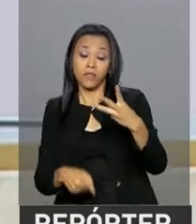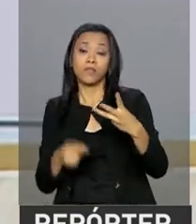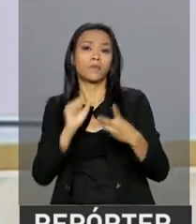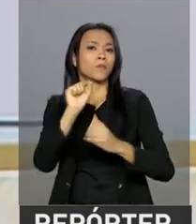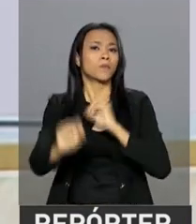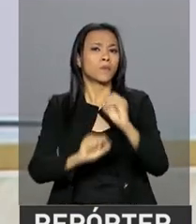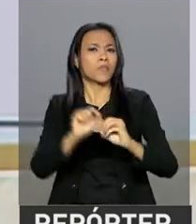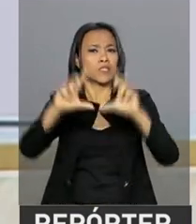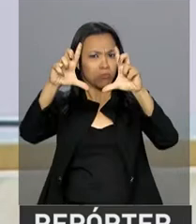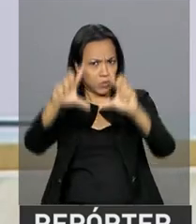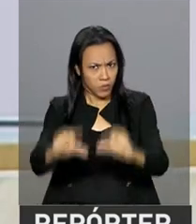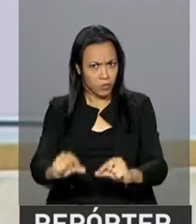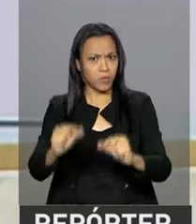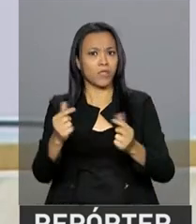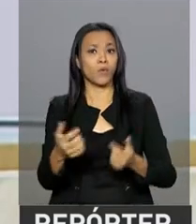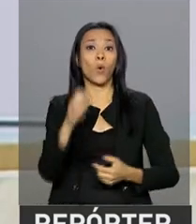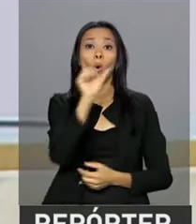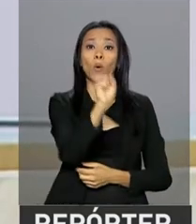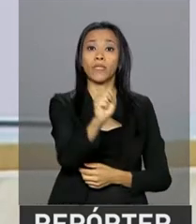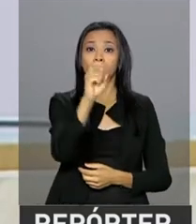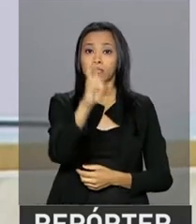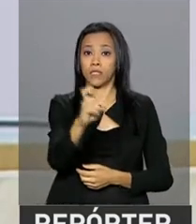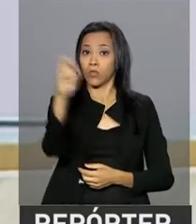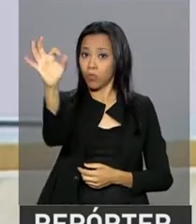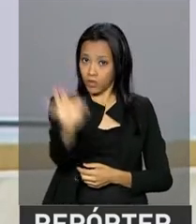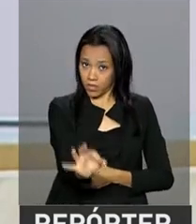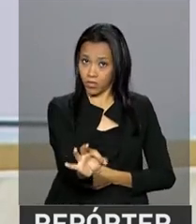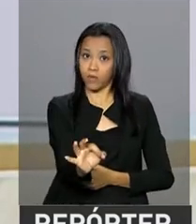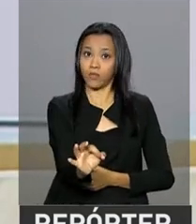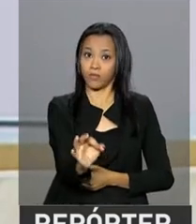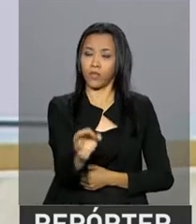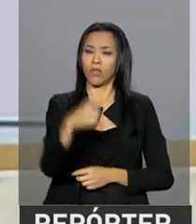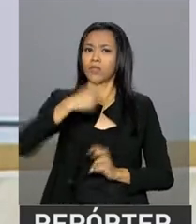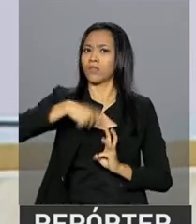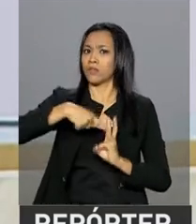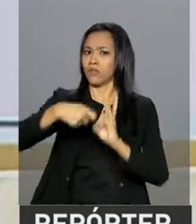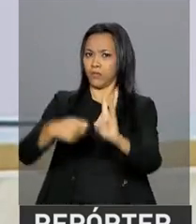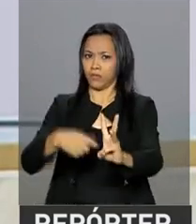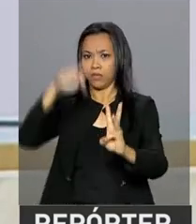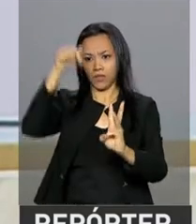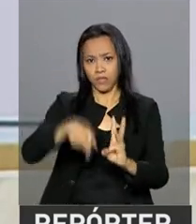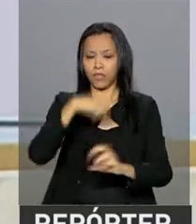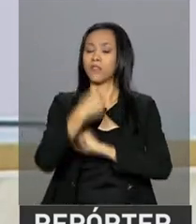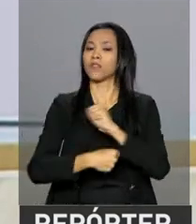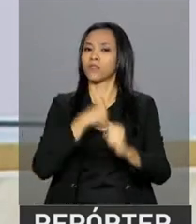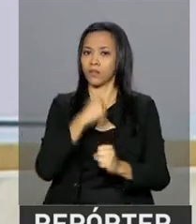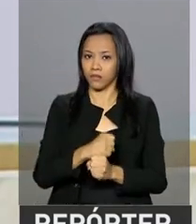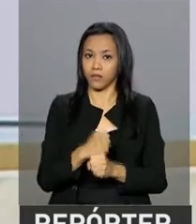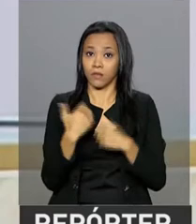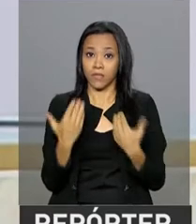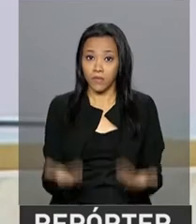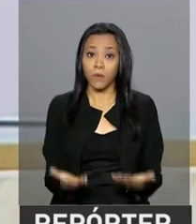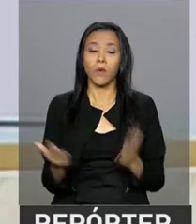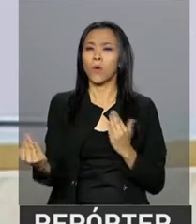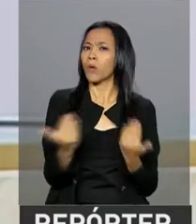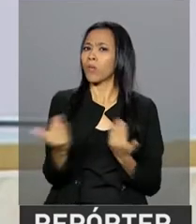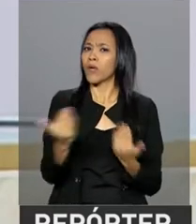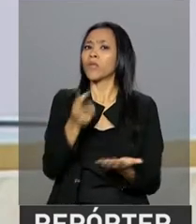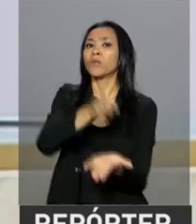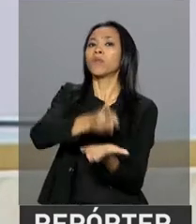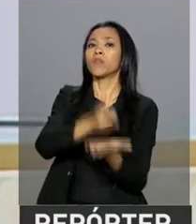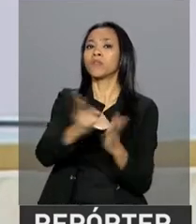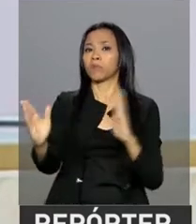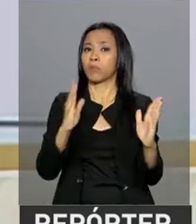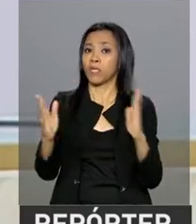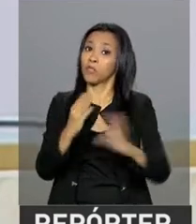munhos caiu em média 85 por cento nos três primeiros meses de 2010 17 em comparação com o mesmo